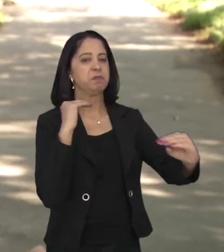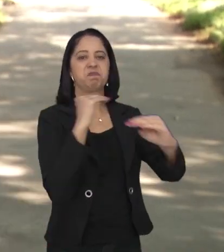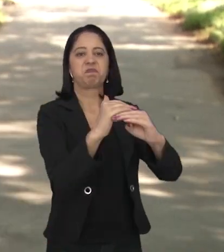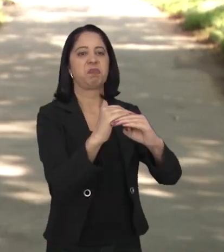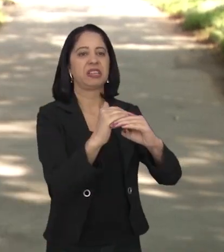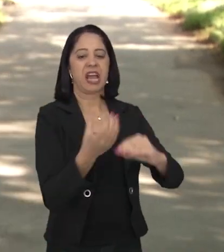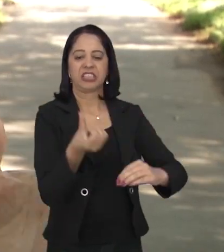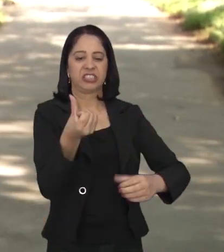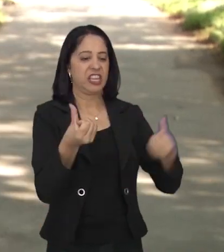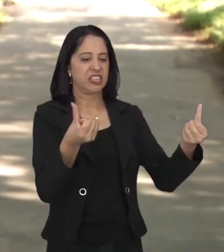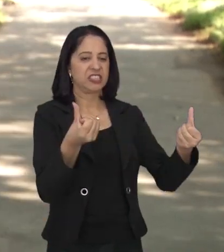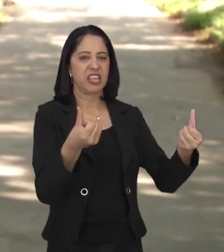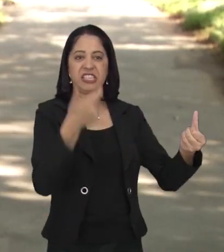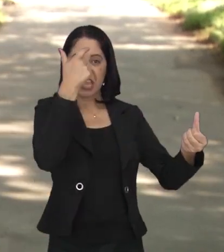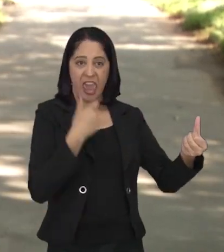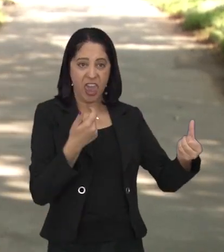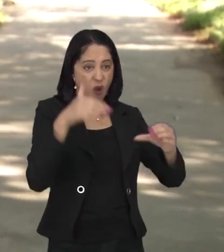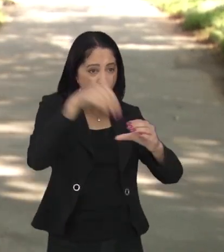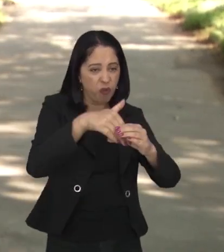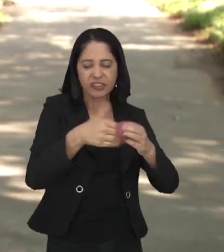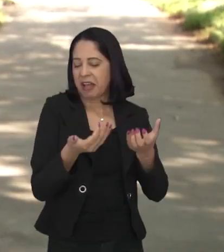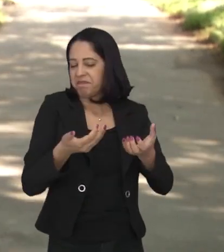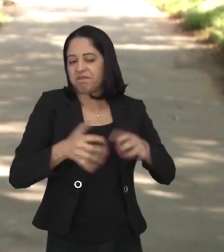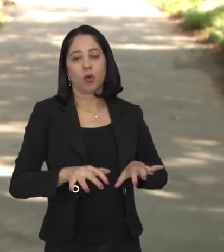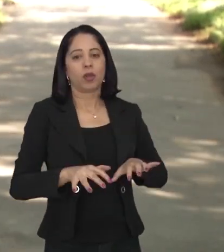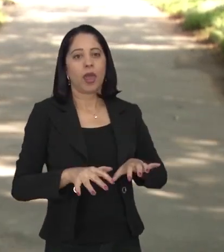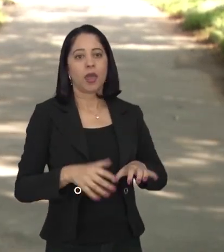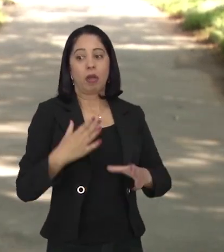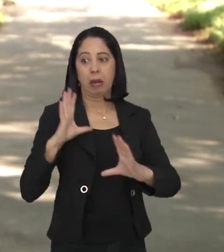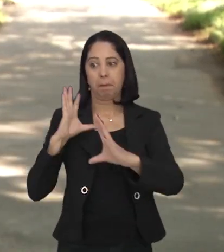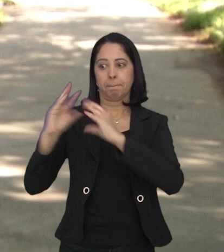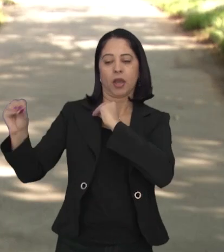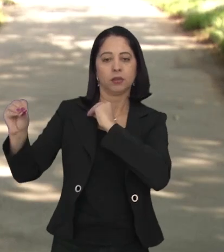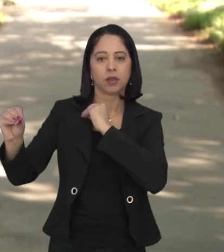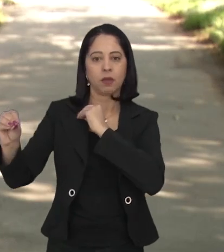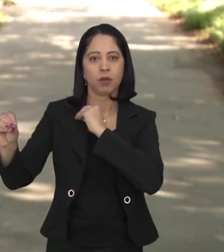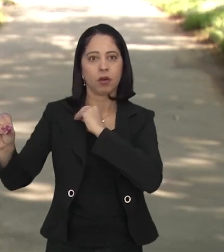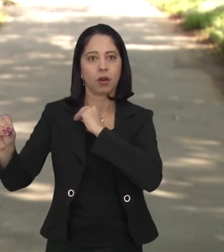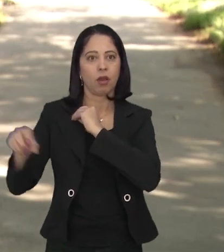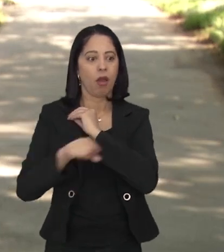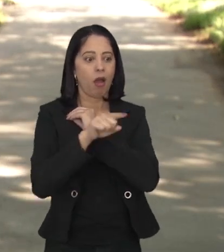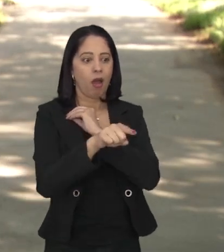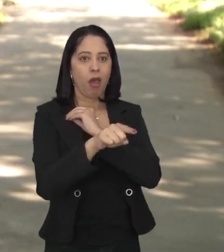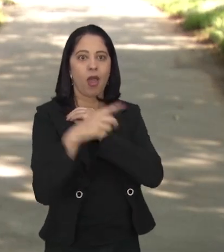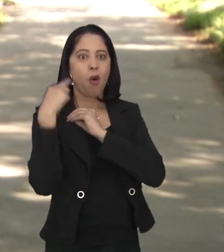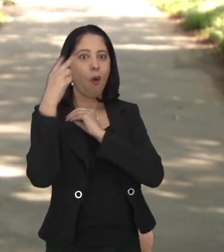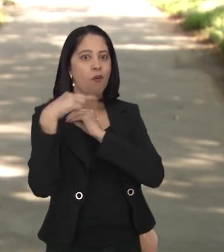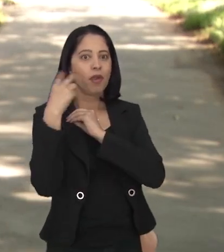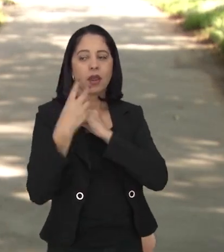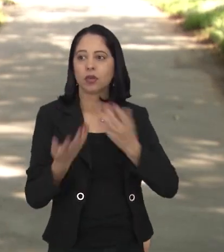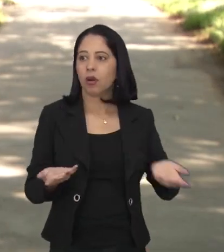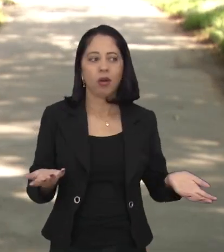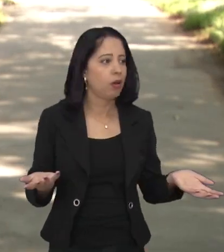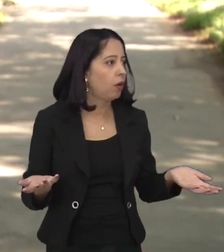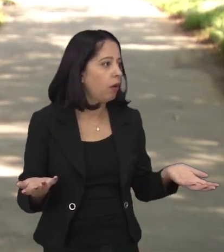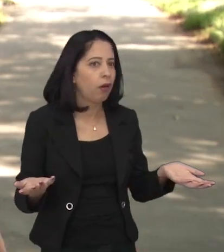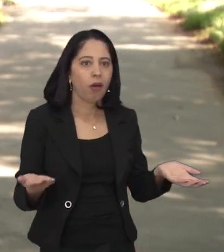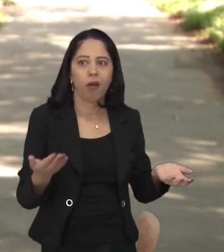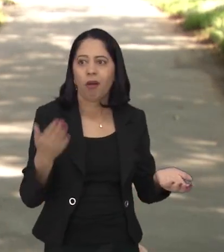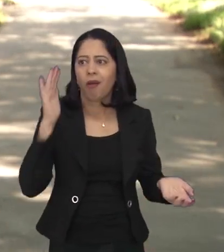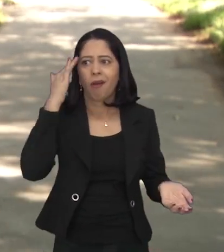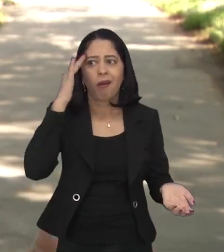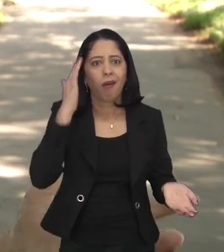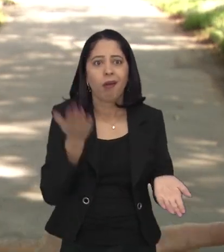empatada, porque eu declino do meu direito de voto. E caiu fora, foi embora. Ninguém foi atrás dele, ficou todo mundo se entreolhando porque